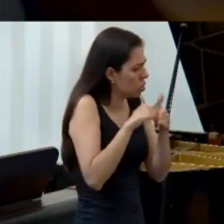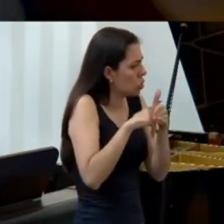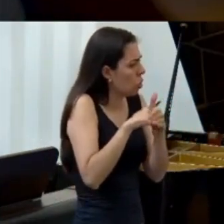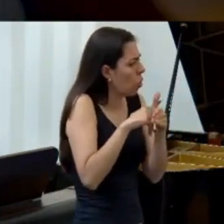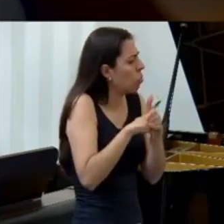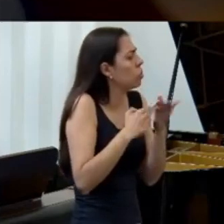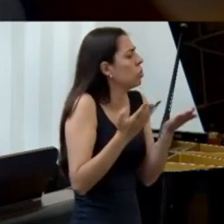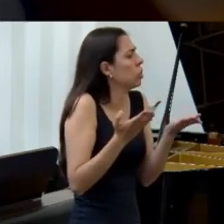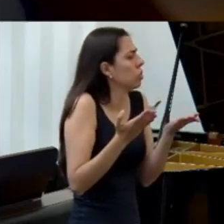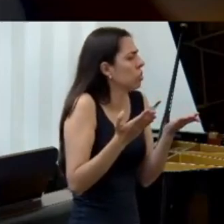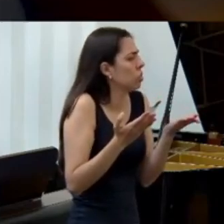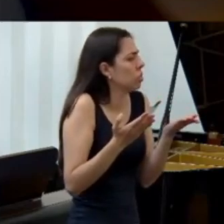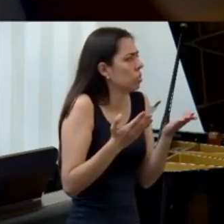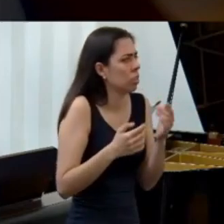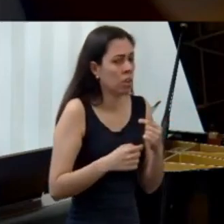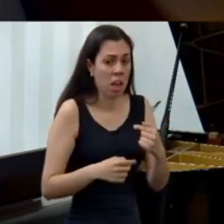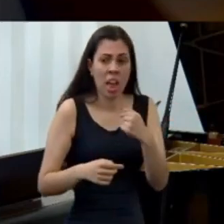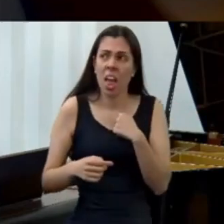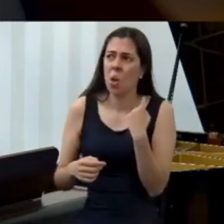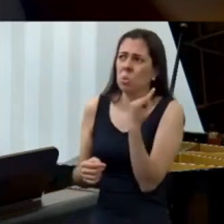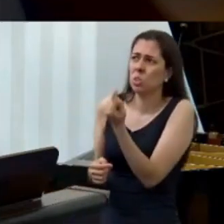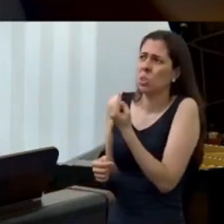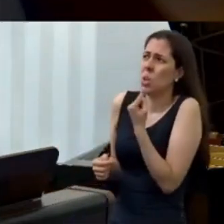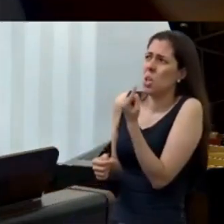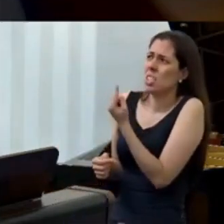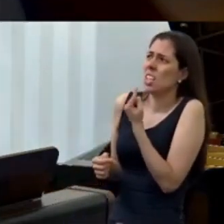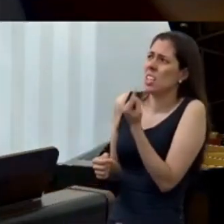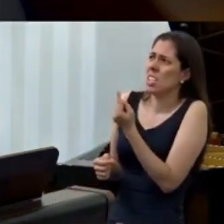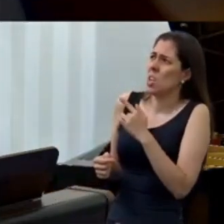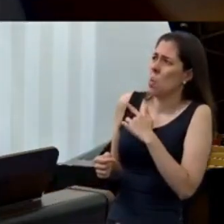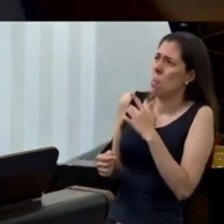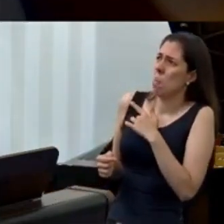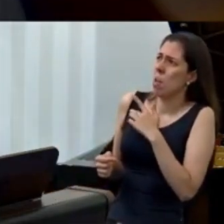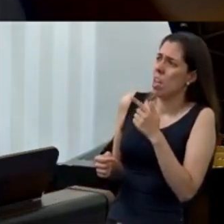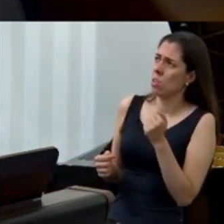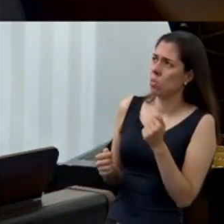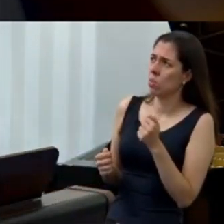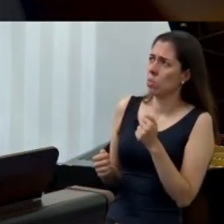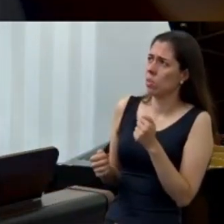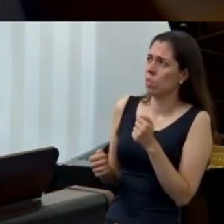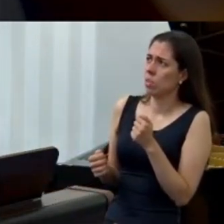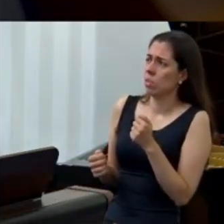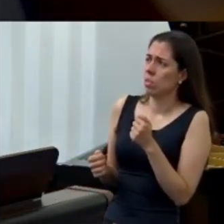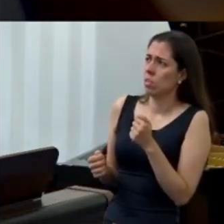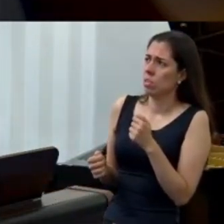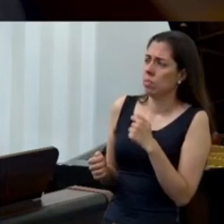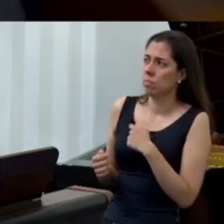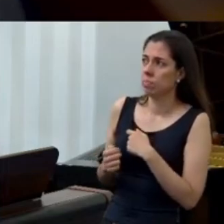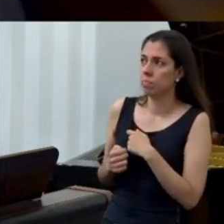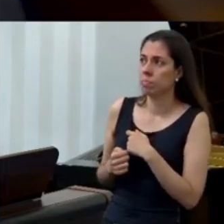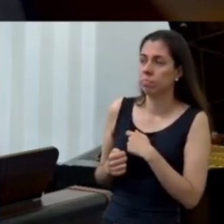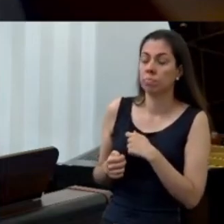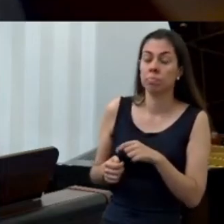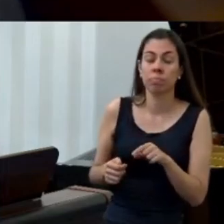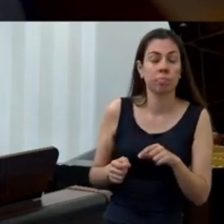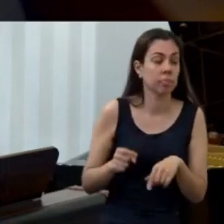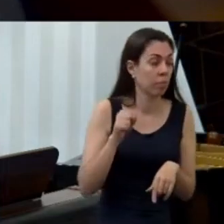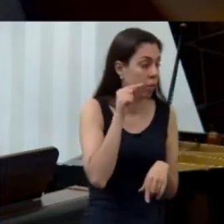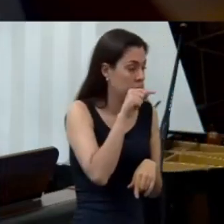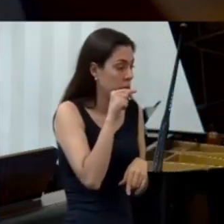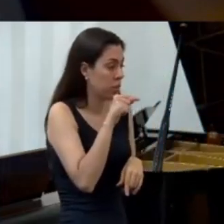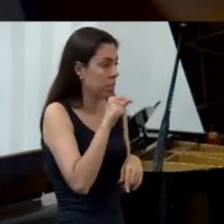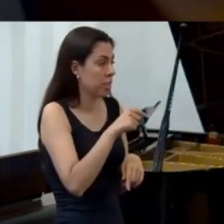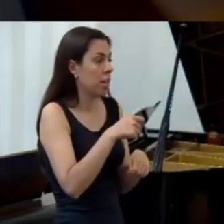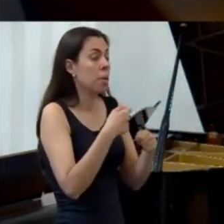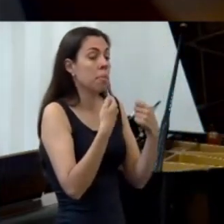teus profetas à espada, e eu fiquei só, e procuram tirar minha vida. Disse-lhe Deus, saí, põe-te